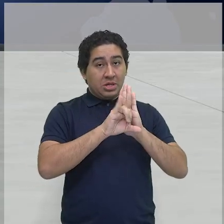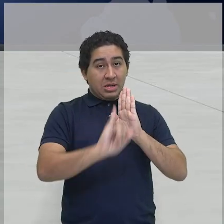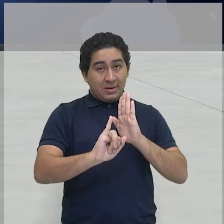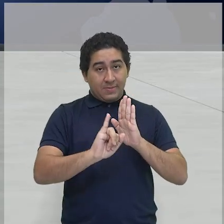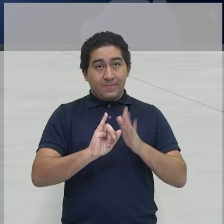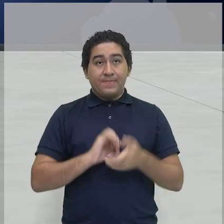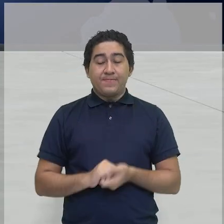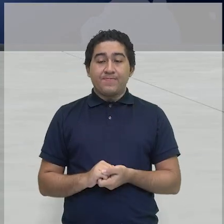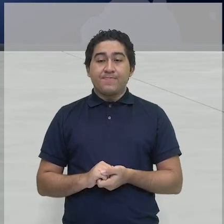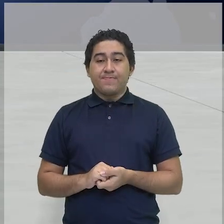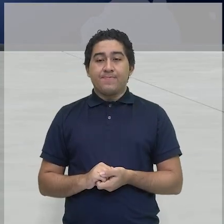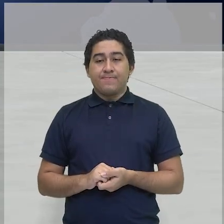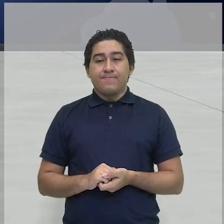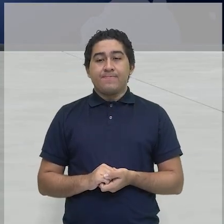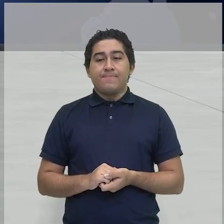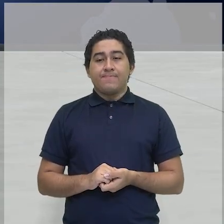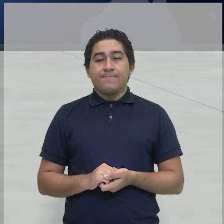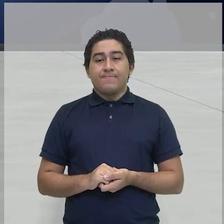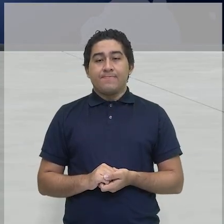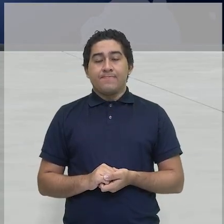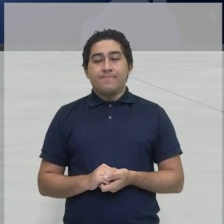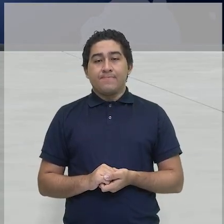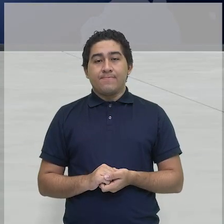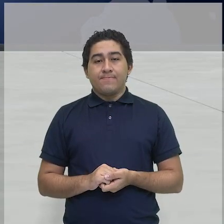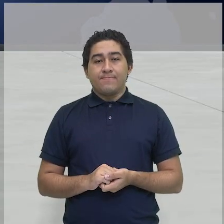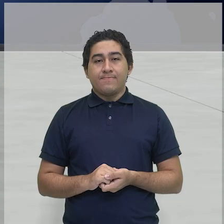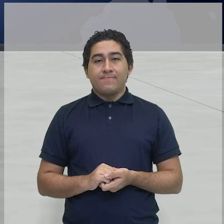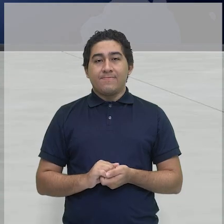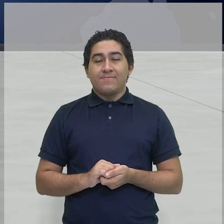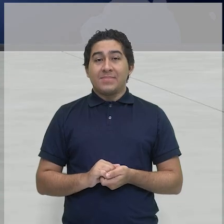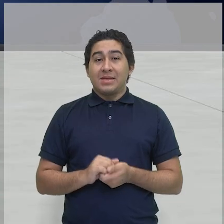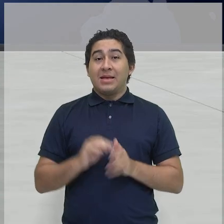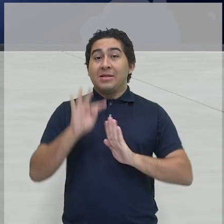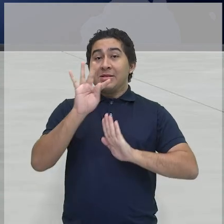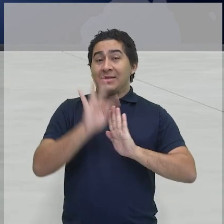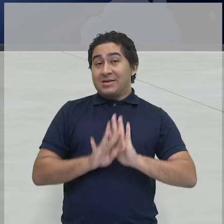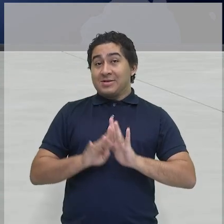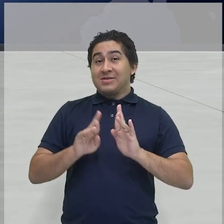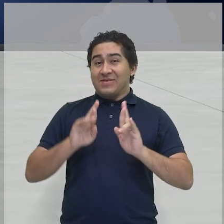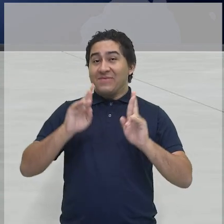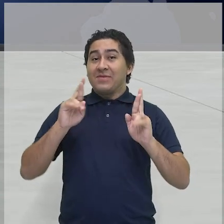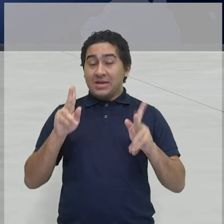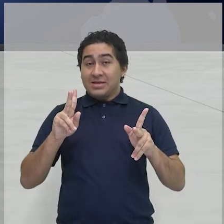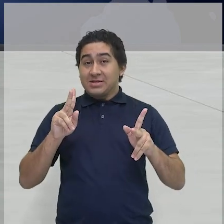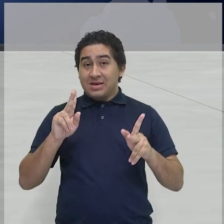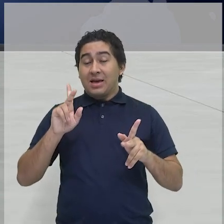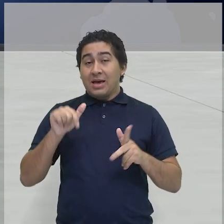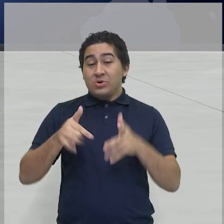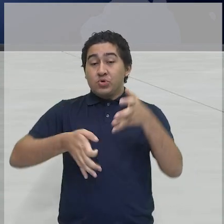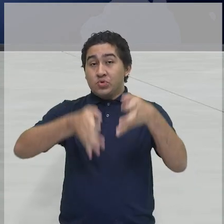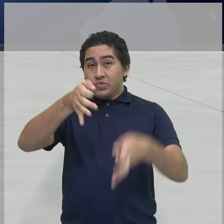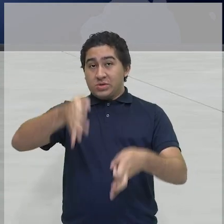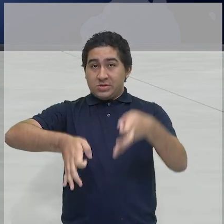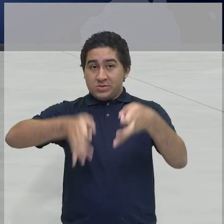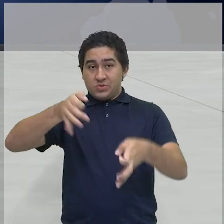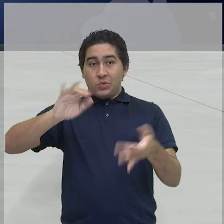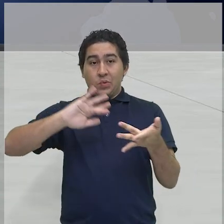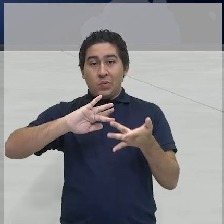falo textos legais, não são de beleza, assim, não, são textos jurídicos, né? Aqueles